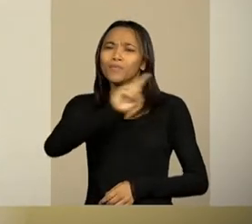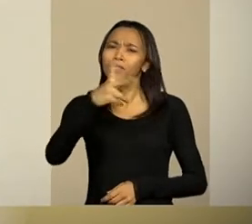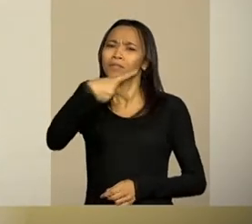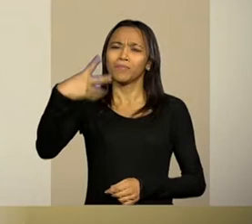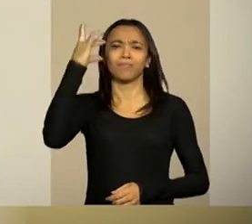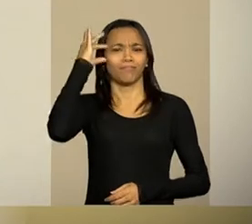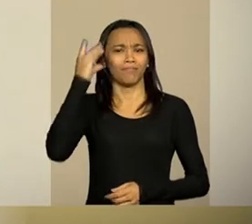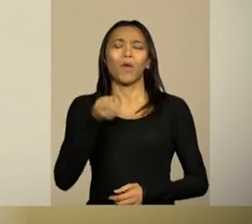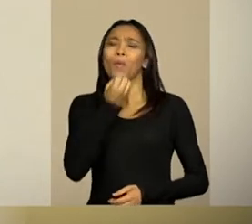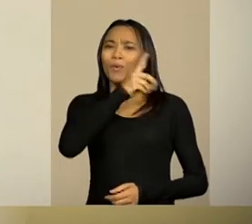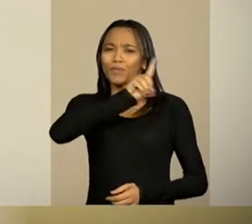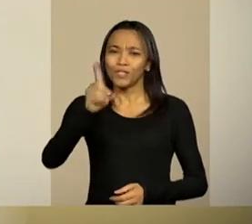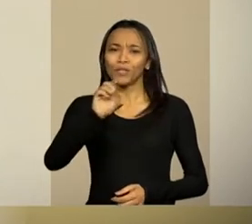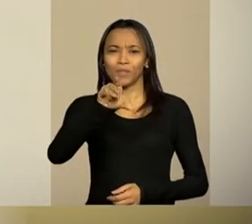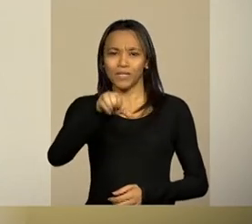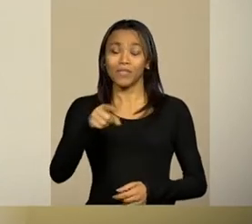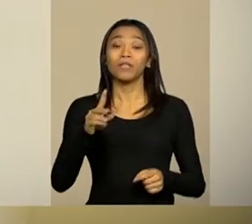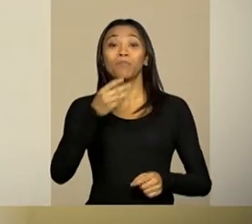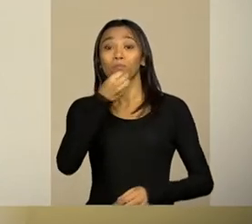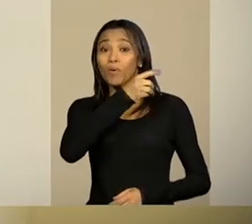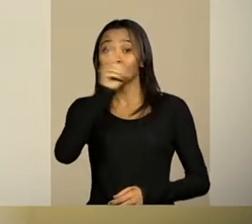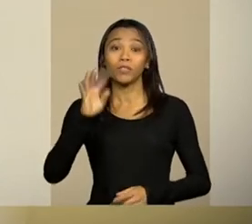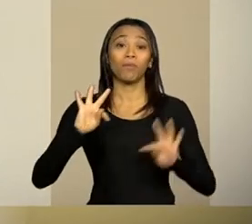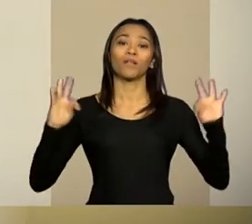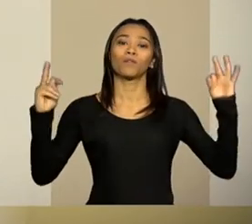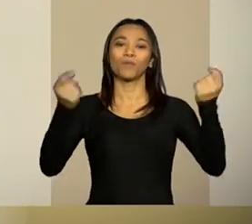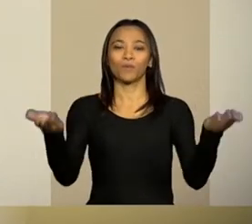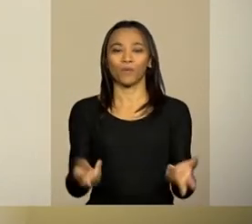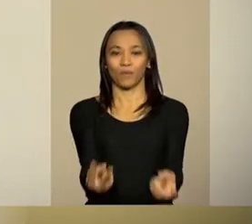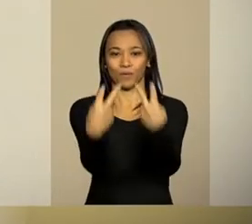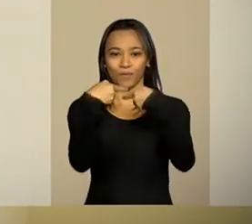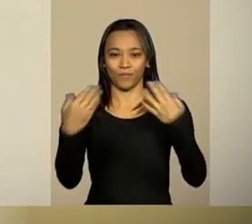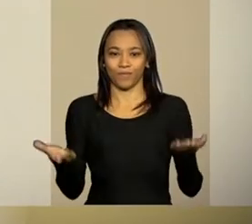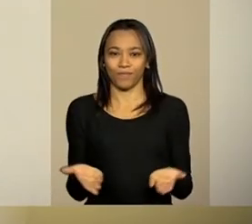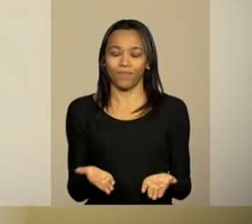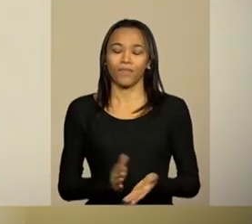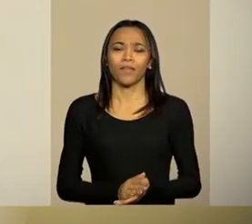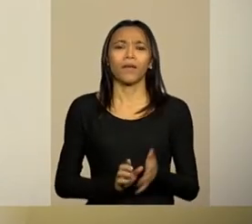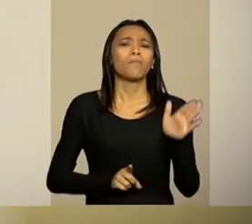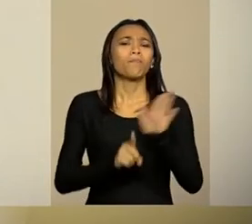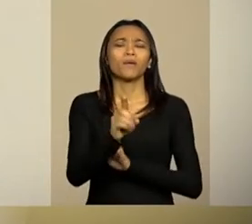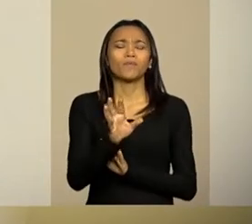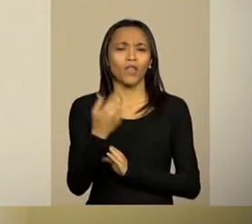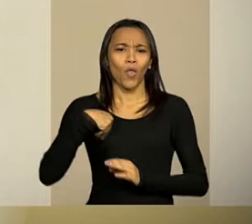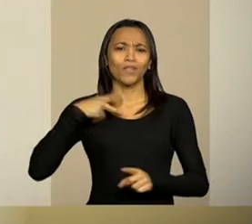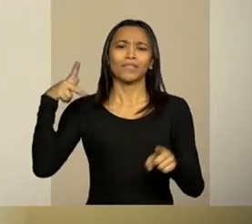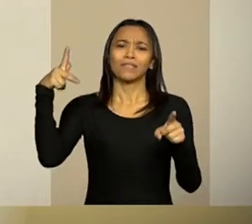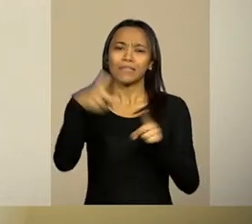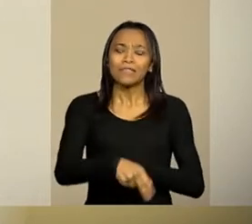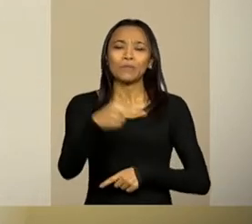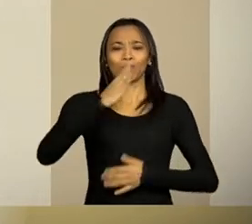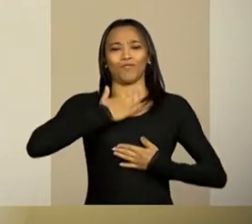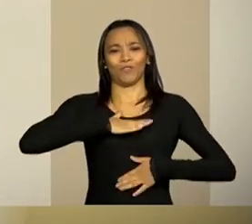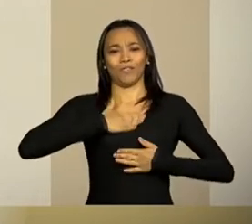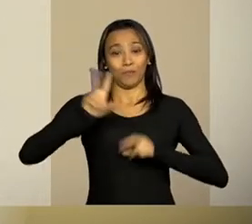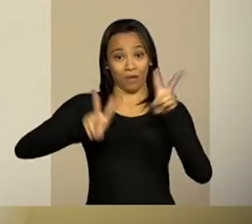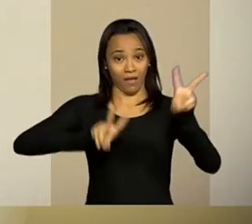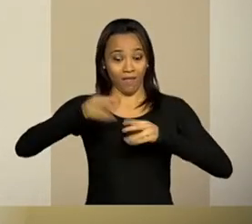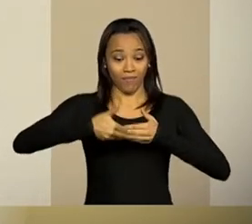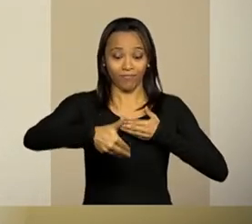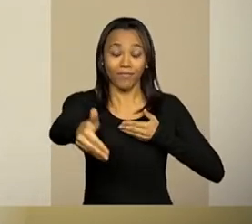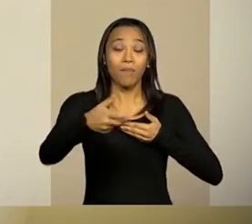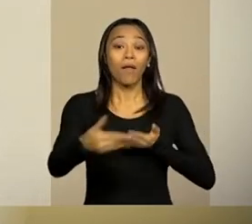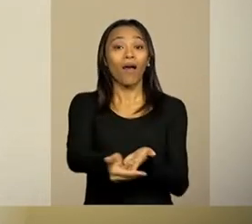Bom dia Luciano e Bom dia para todos que nos acompanham aqui no café testamos interrompendo o seu descanso no carnaval